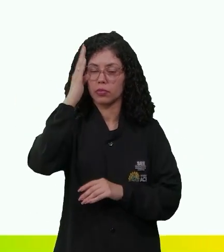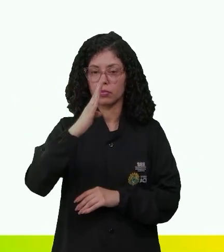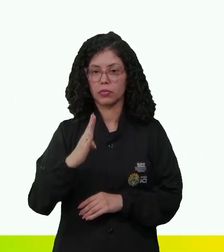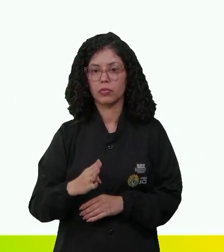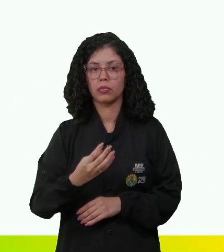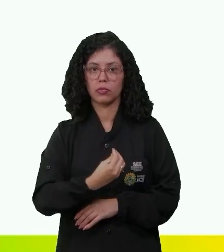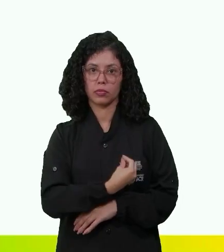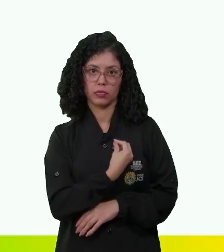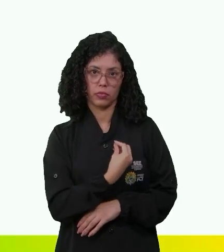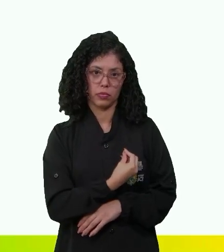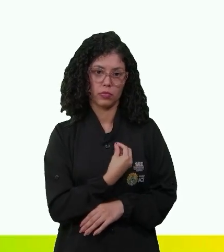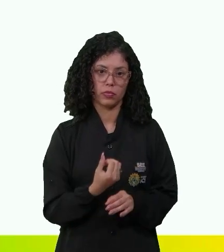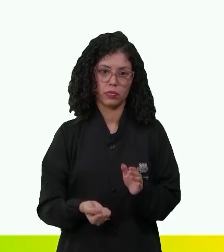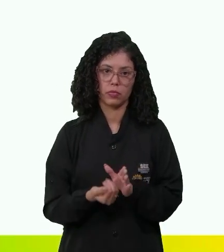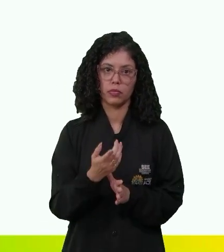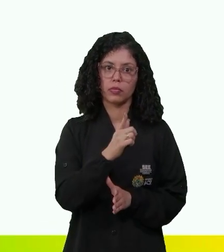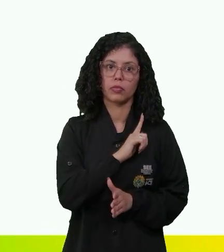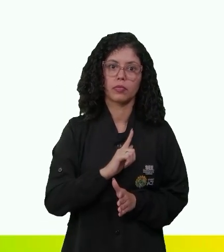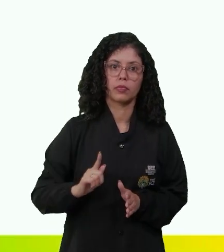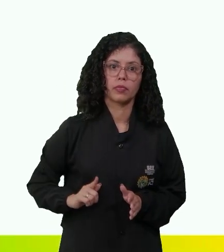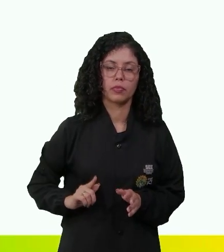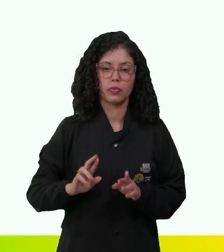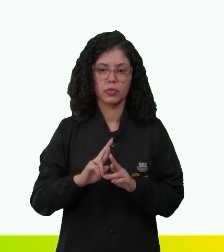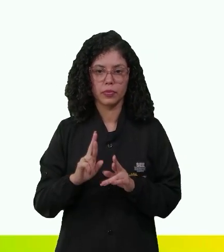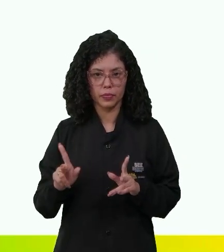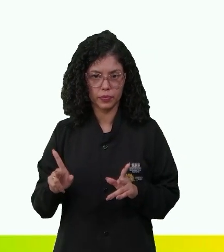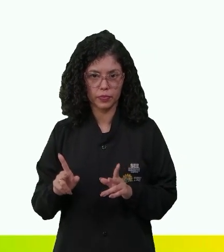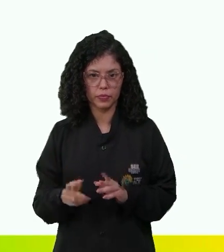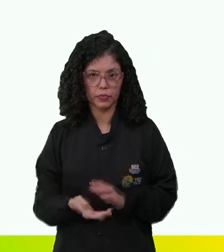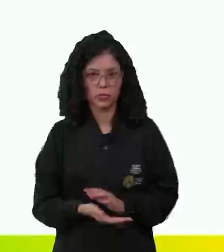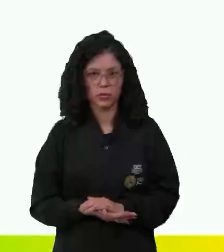passa a viver uma forma de governo diferente.